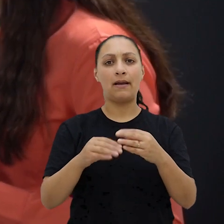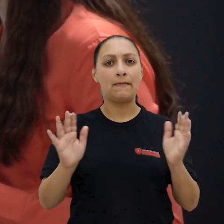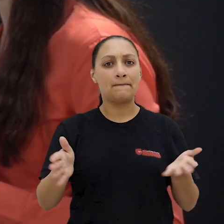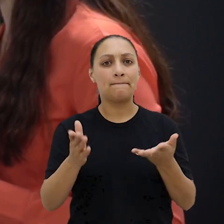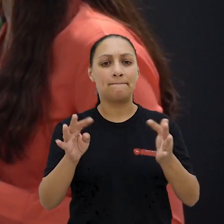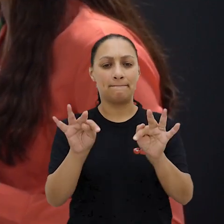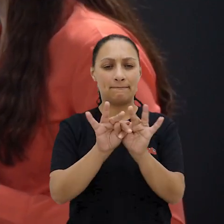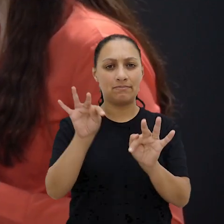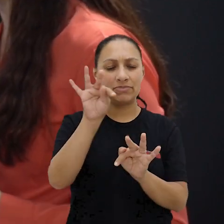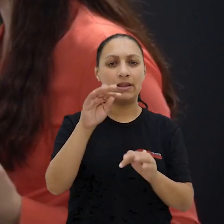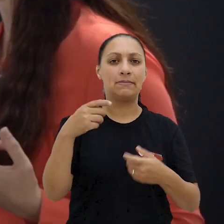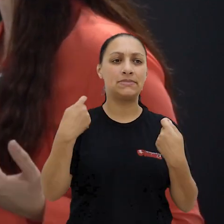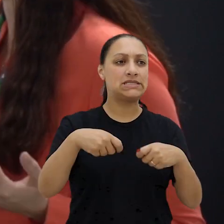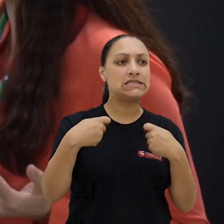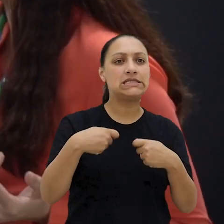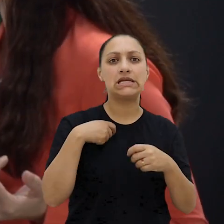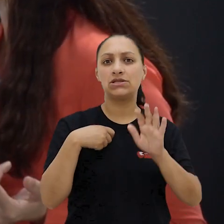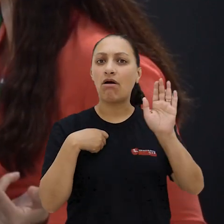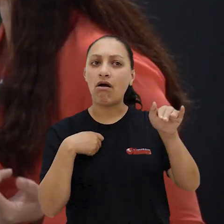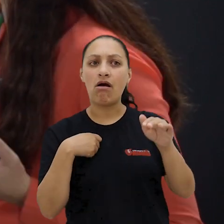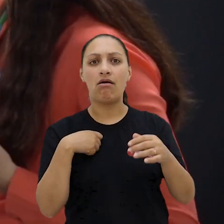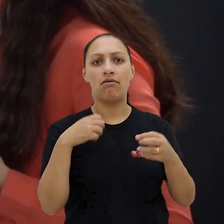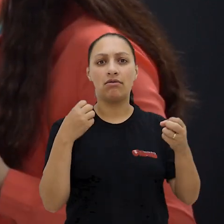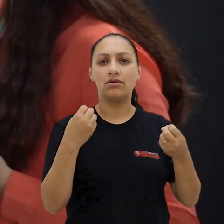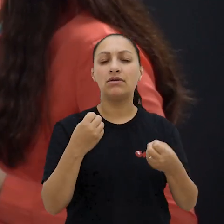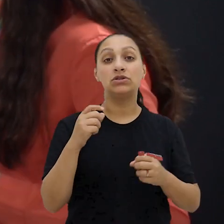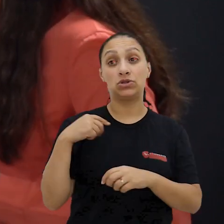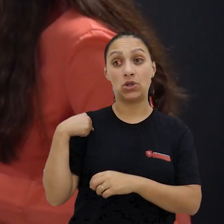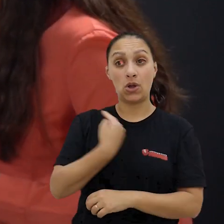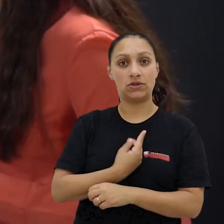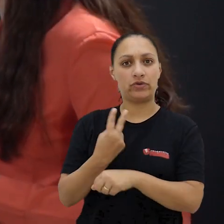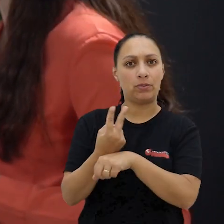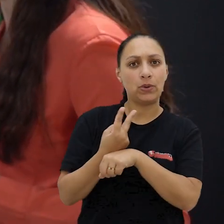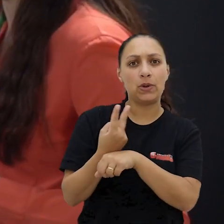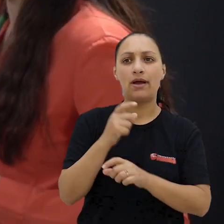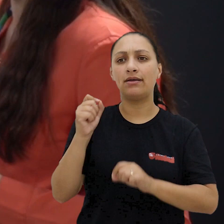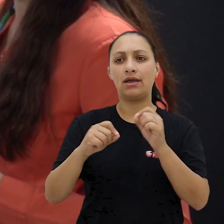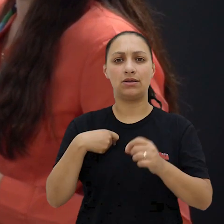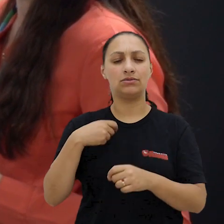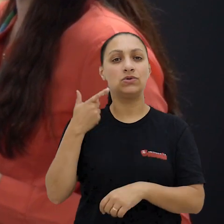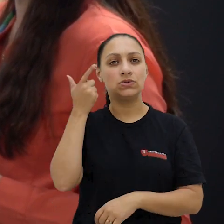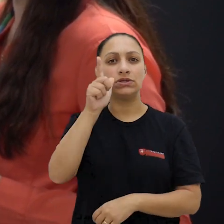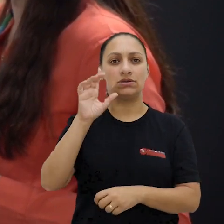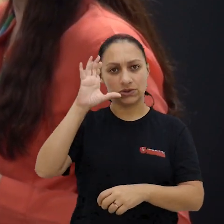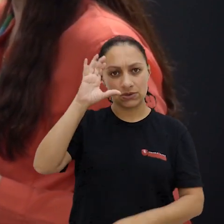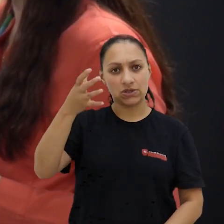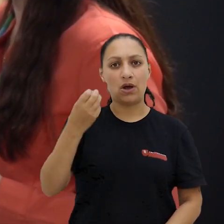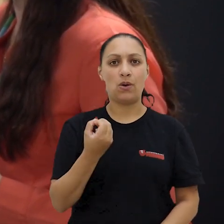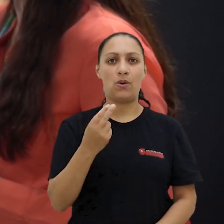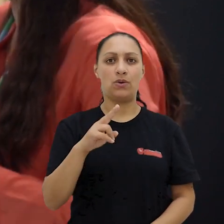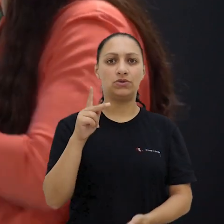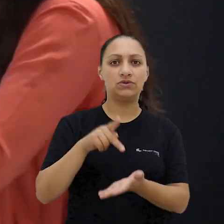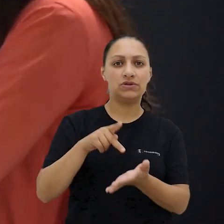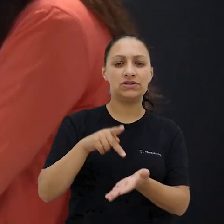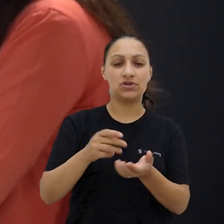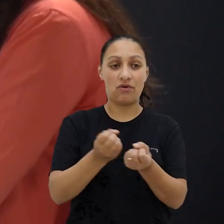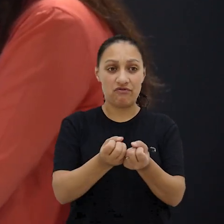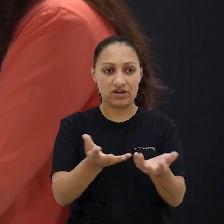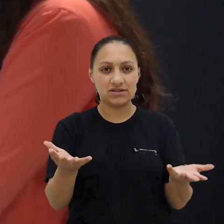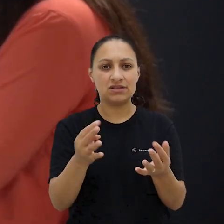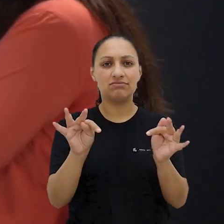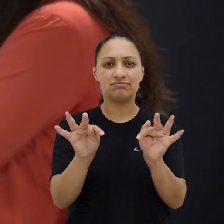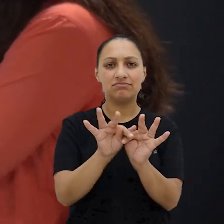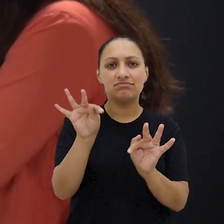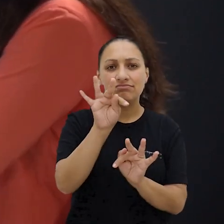com demanda do tipo, preciso isso, e a gente vai buscar quem solucione isso. Exato. Ou realmente oferecer